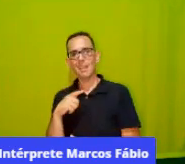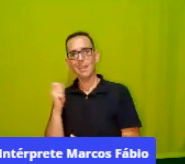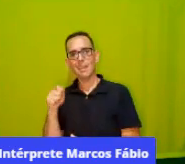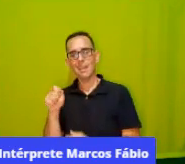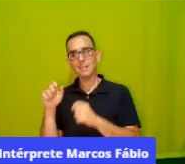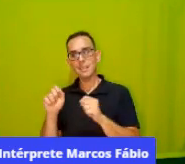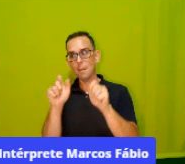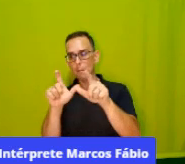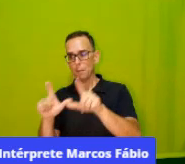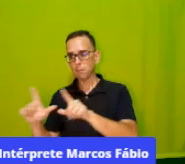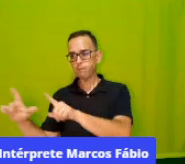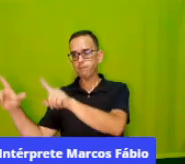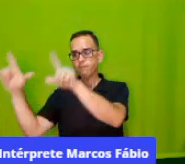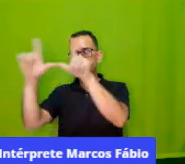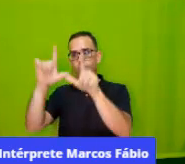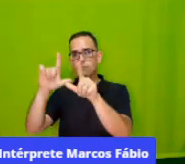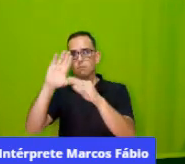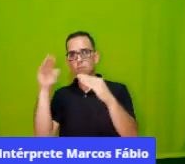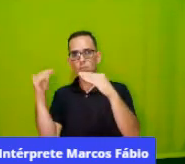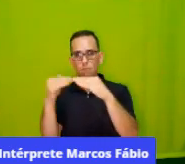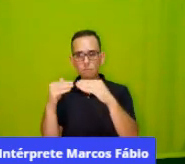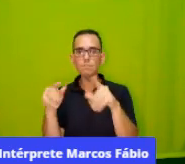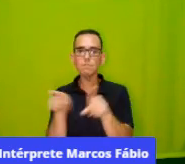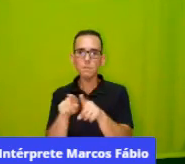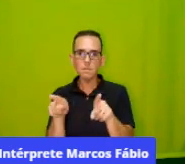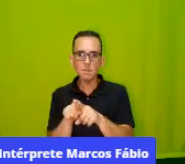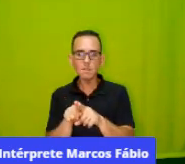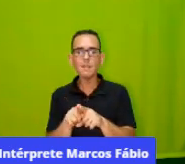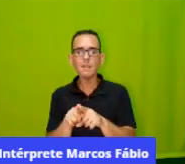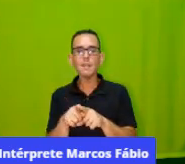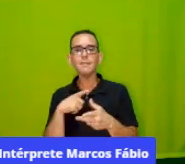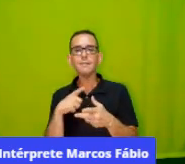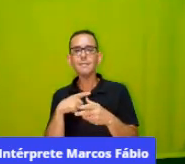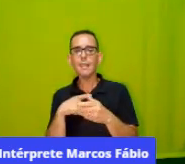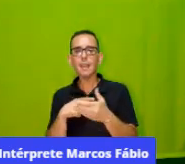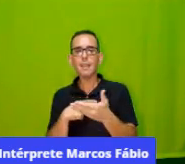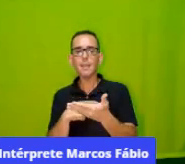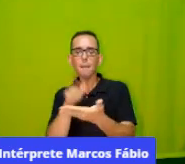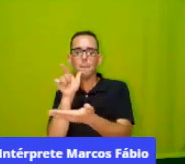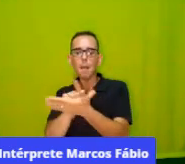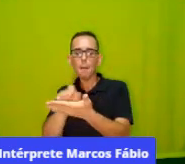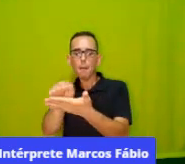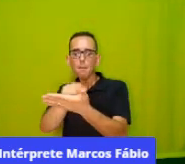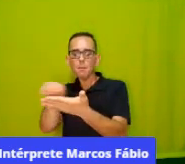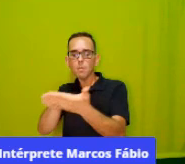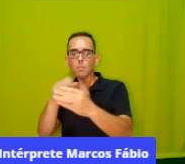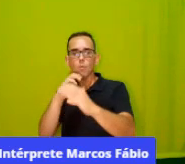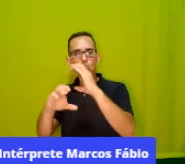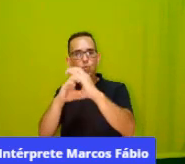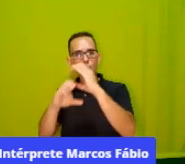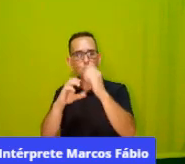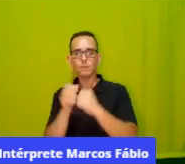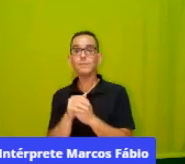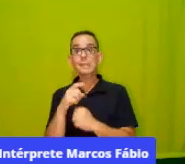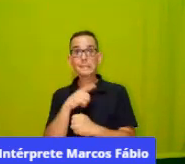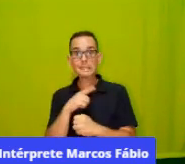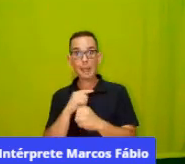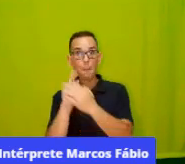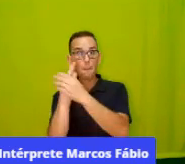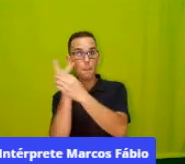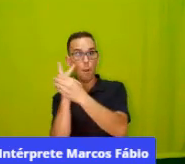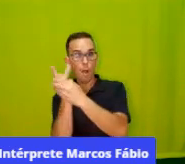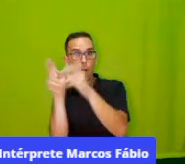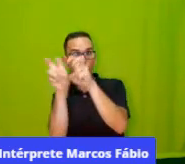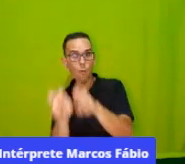de comunicação alternativa, nós temos as pranchas de comunicação alternativa, softwares que realizam